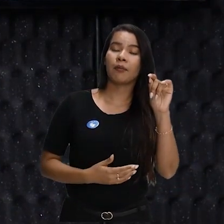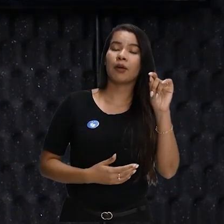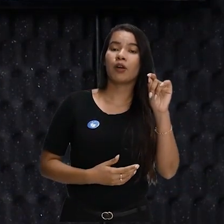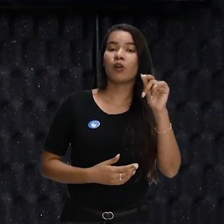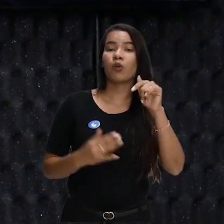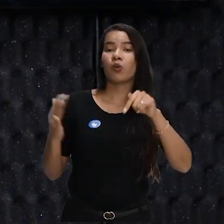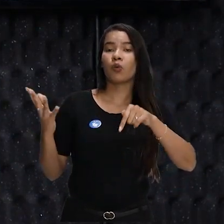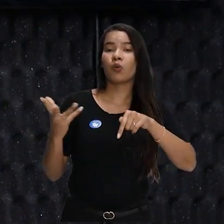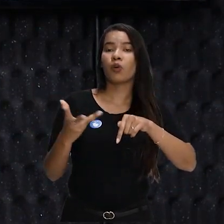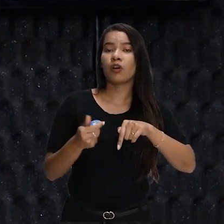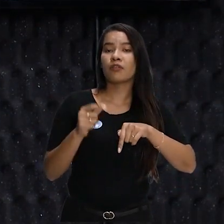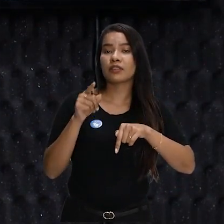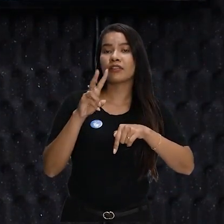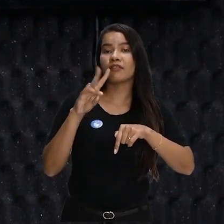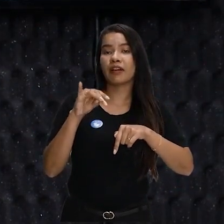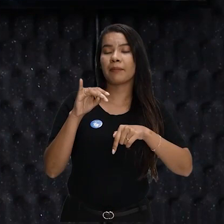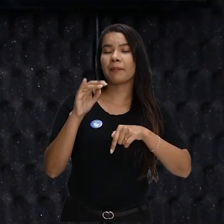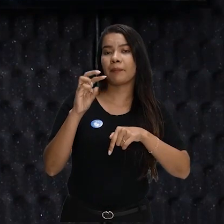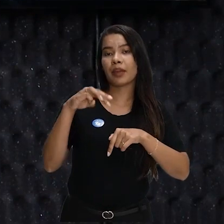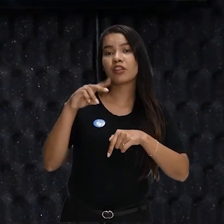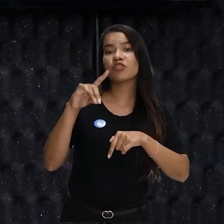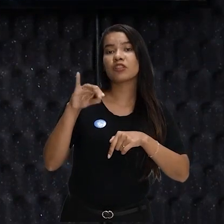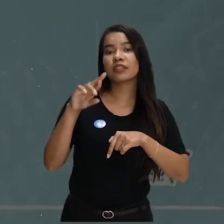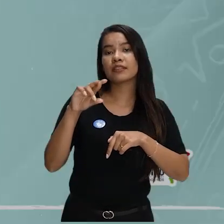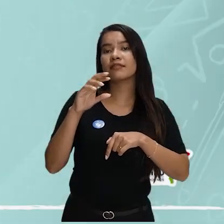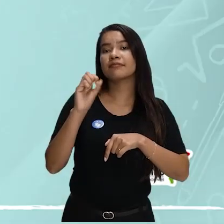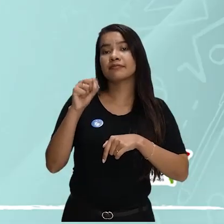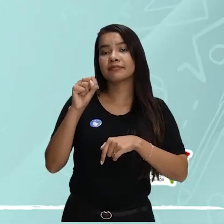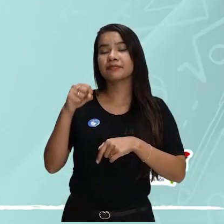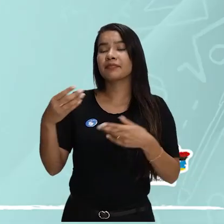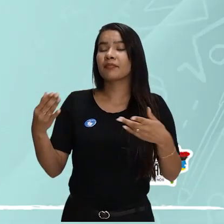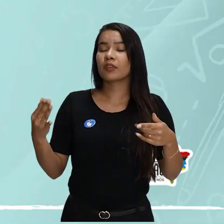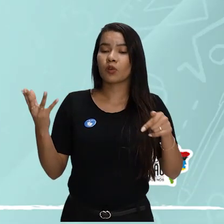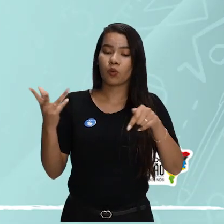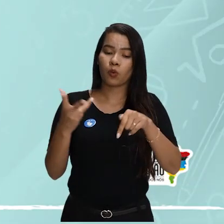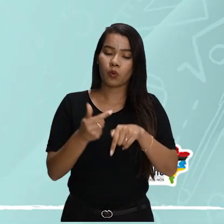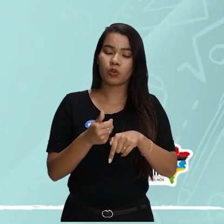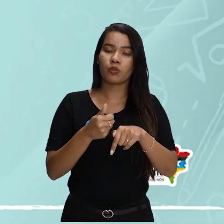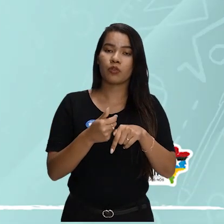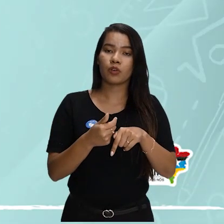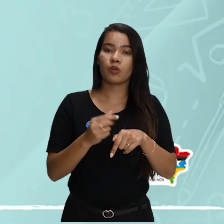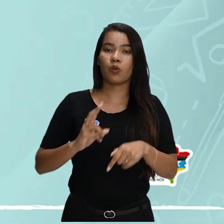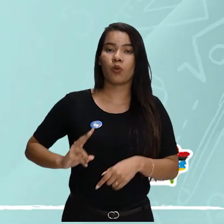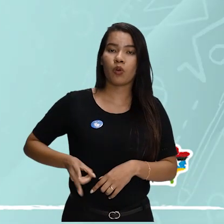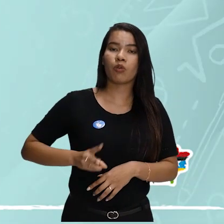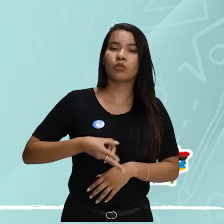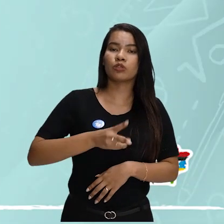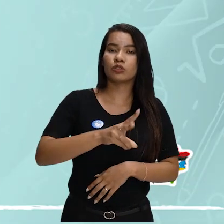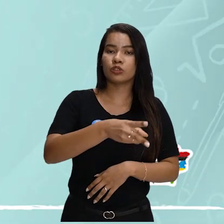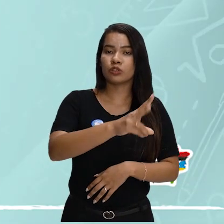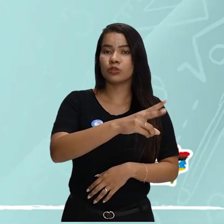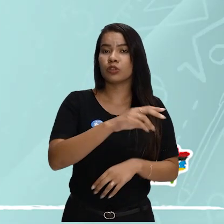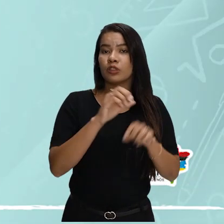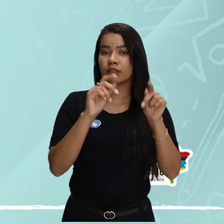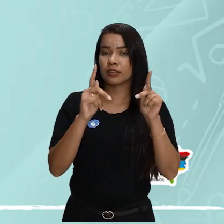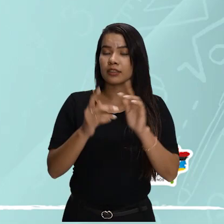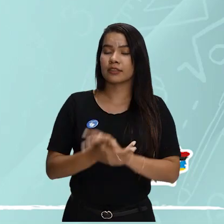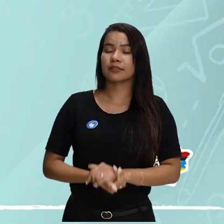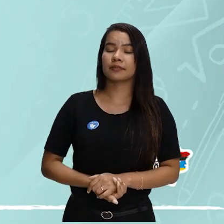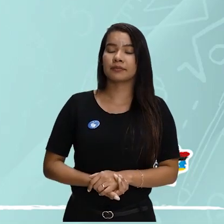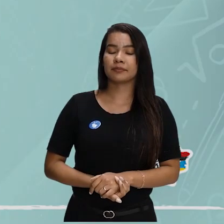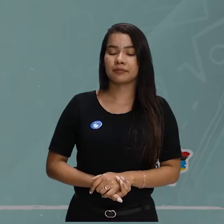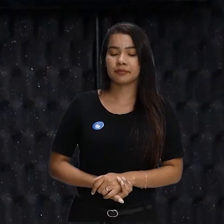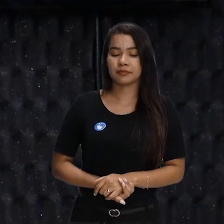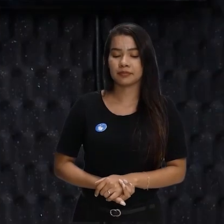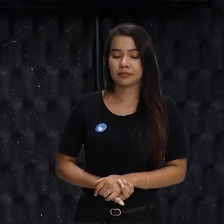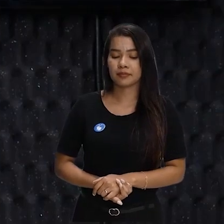quantidade? É. Você vai medir? Vai. Então, é uma quantitativa do tipo contínua. Ok? Beleza, vamos